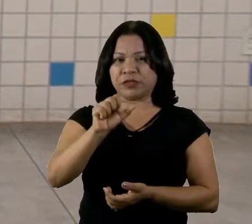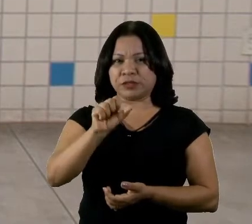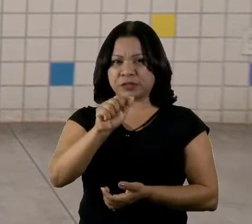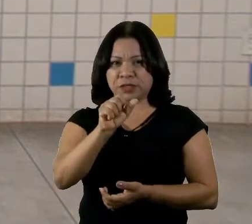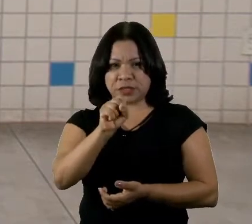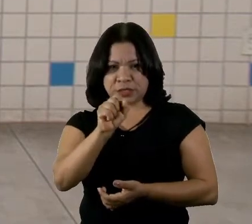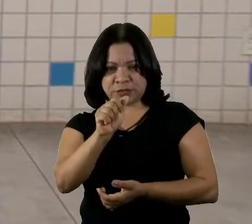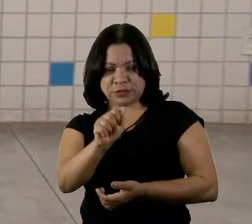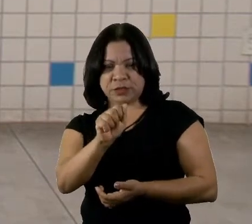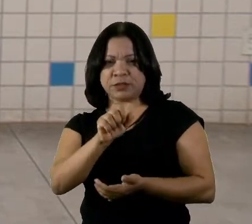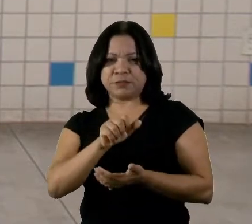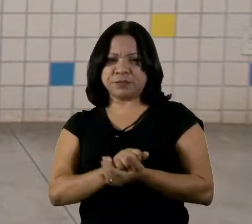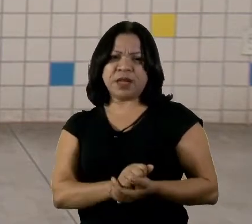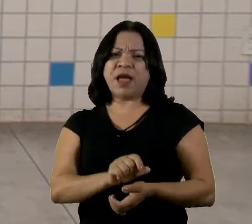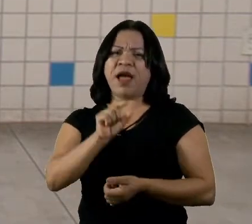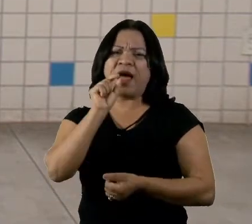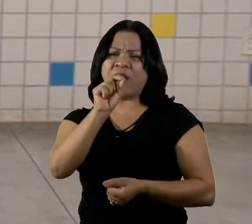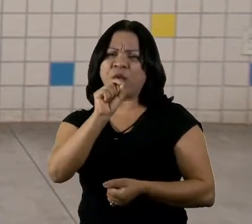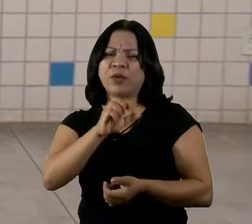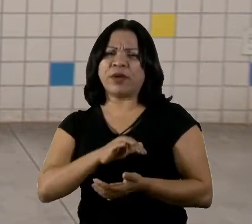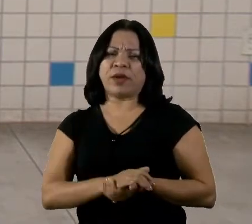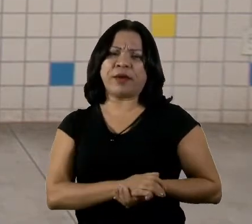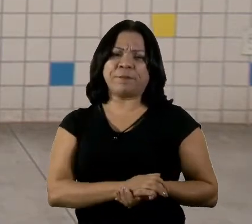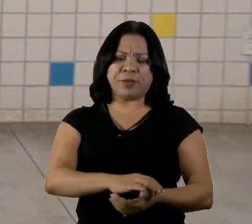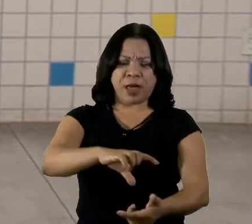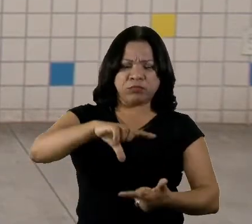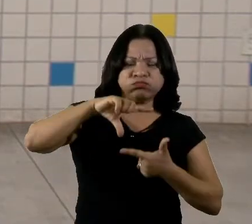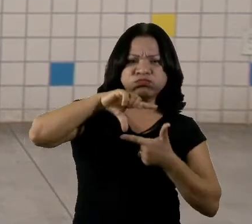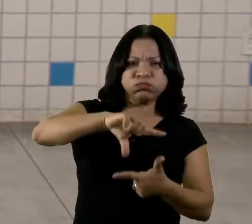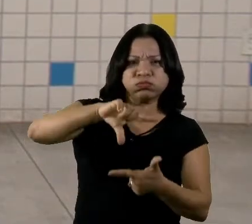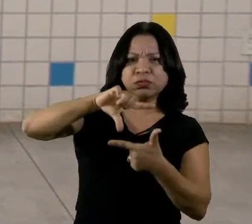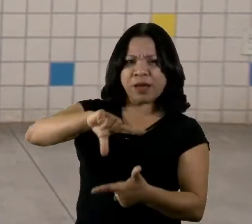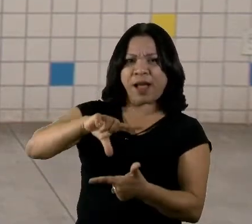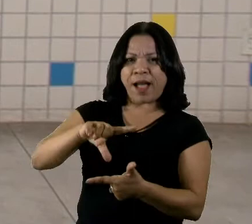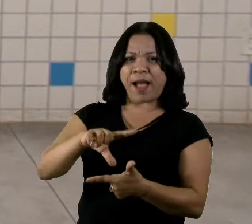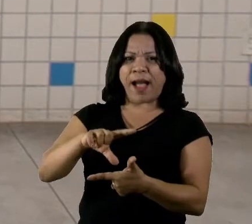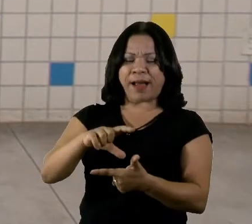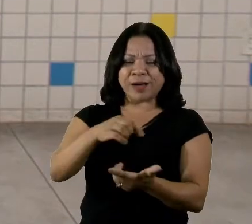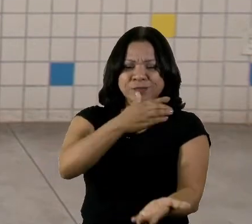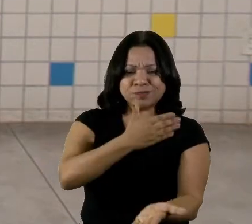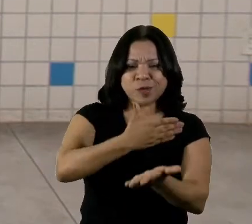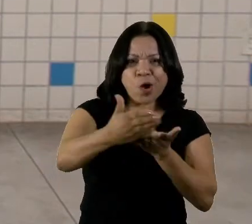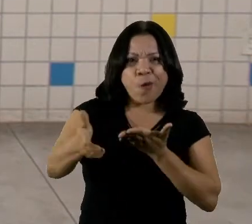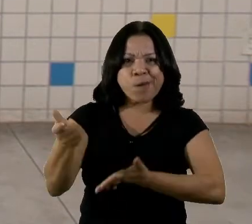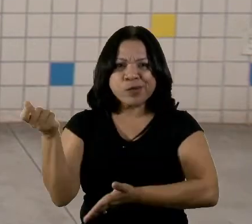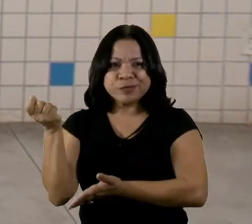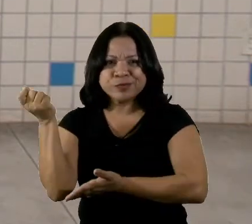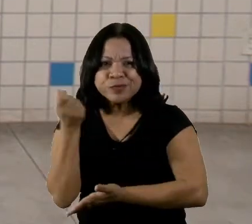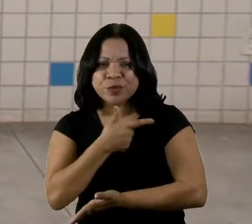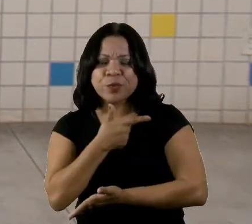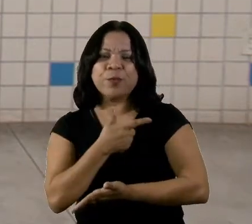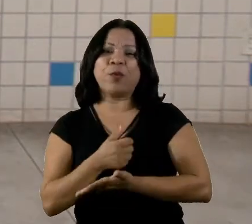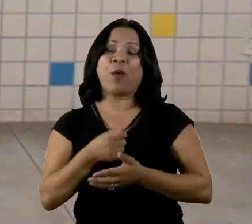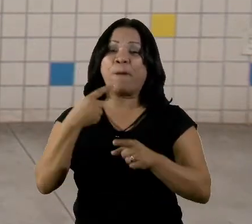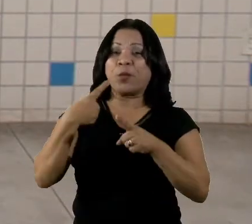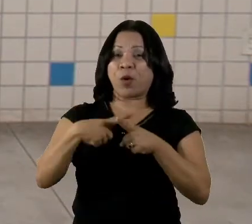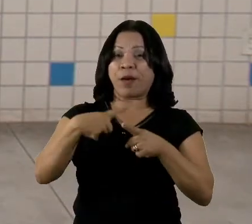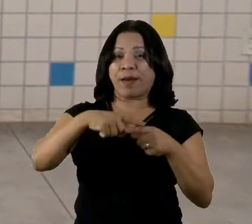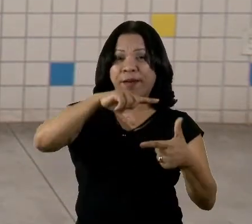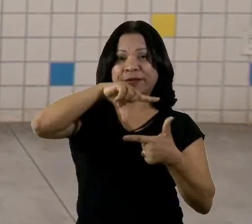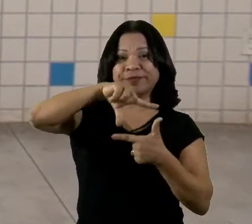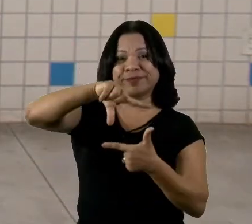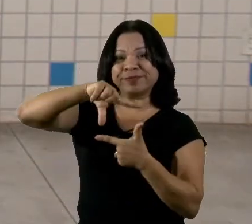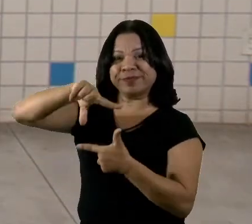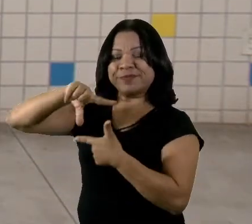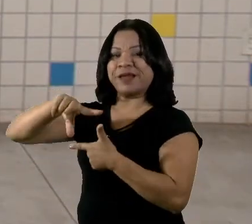é o que gera humor, né? Tudo que é apresentado, as imagens, o texto não verbal, ele tem uma